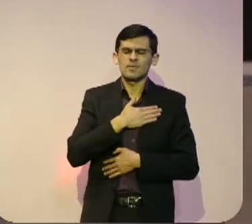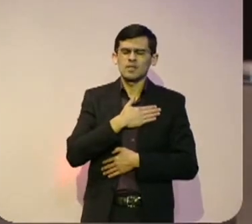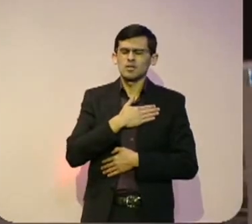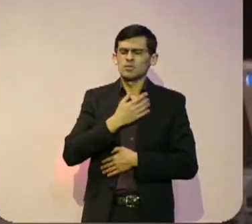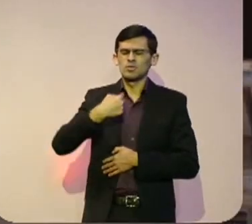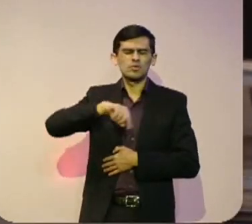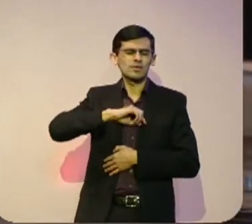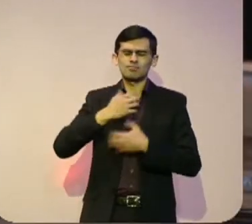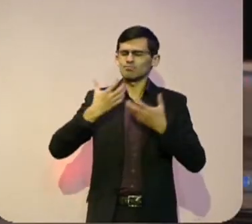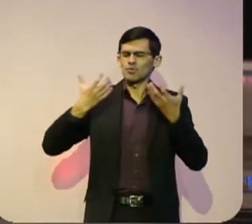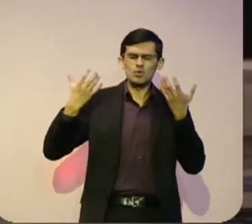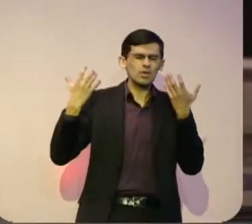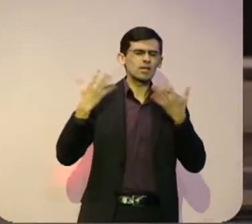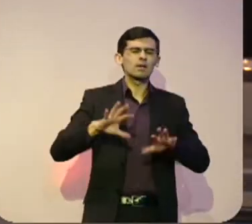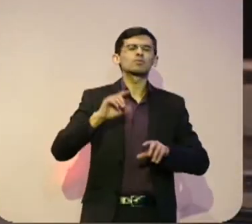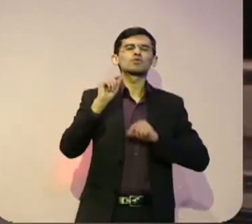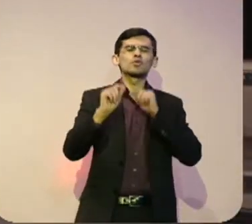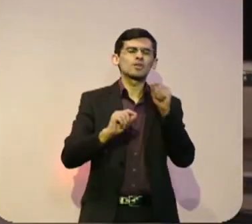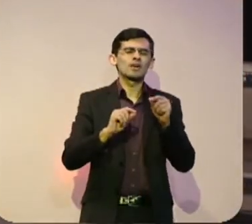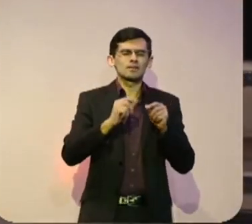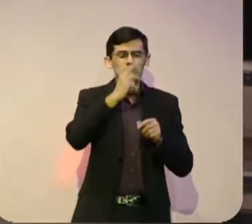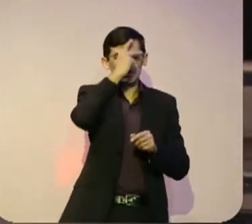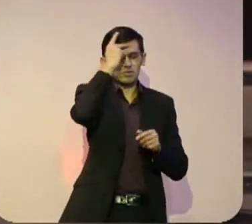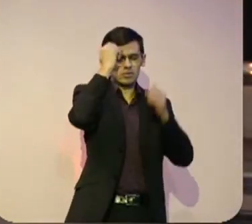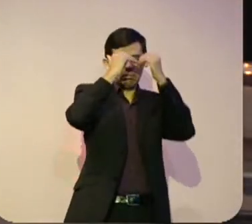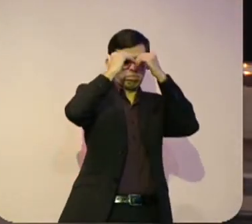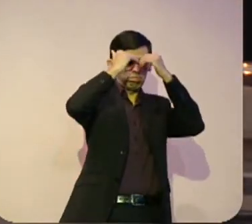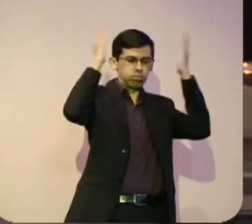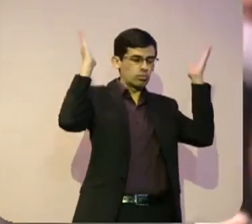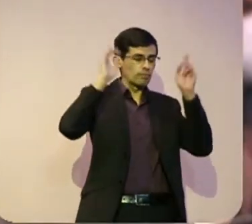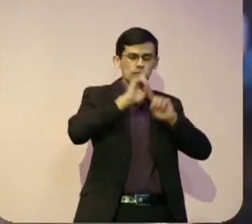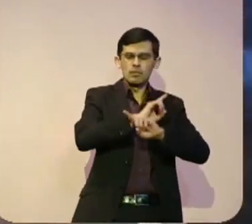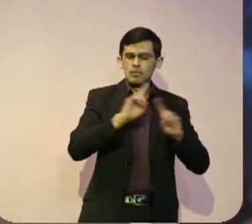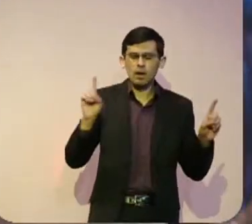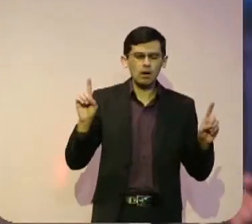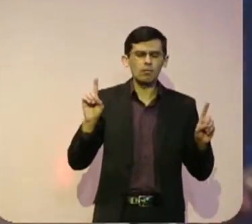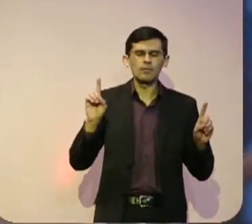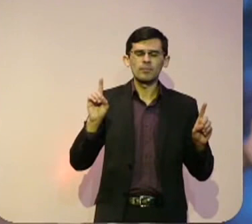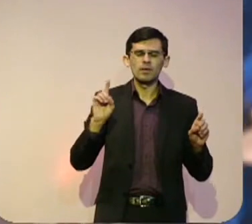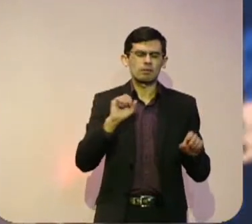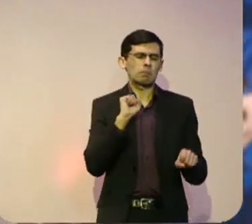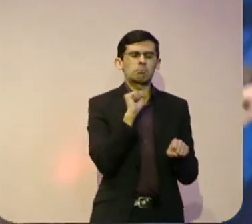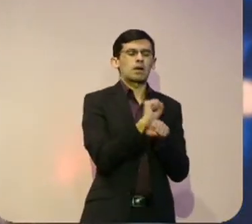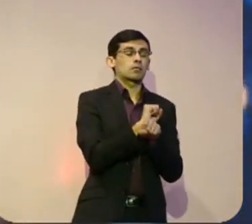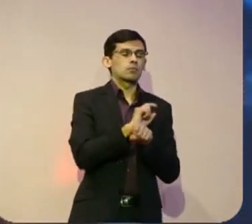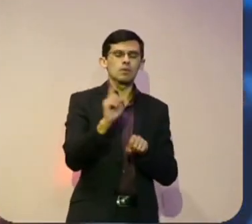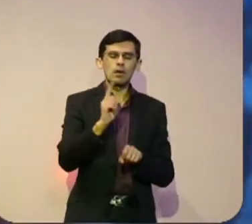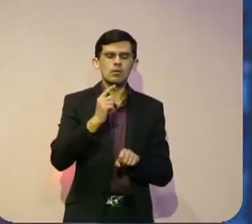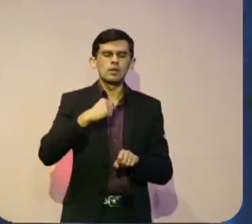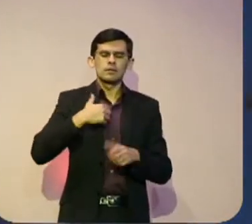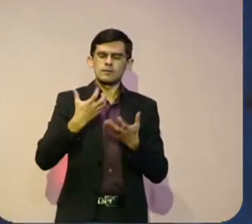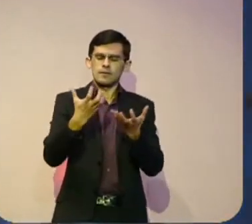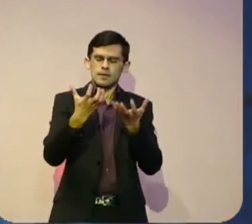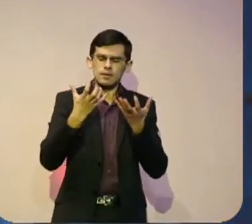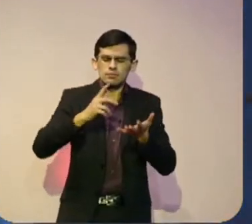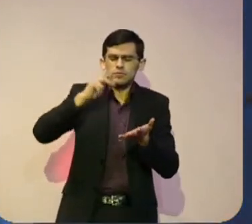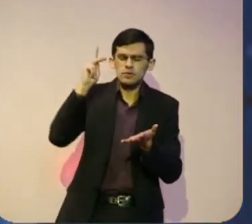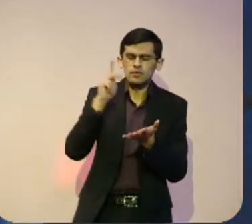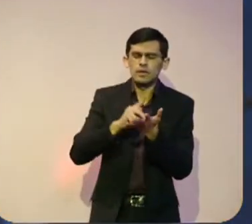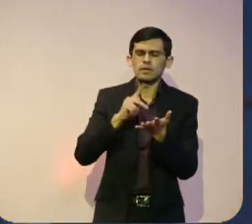Não queremos ser encontrados por ti como aqueles que abandonam, que desistem, que ficam pelo caminho. Ao